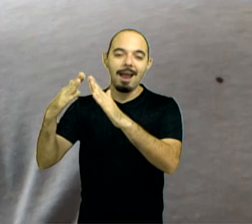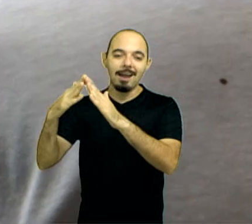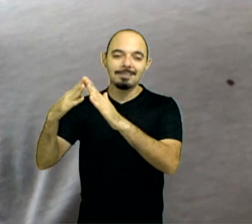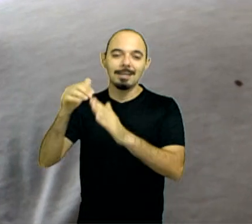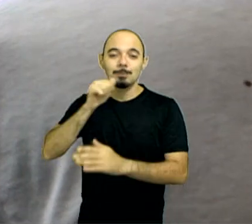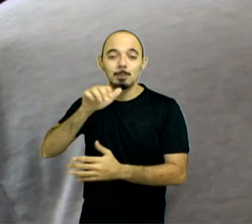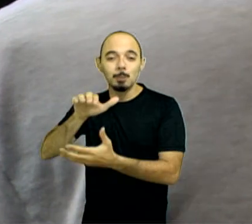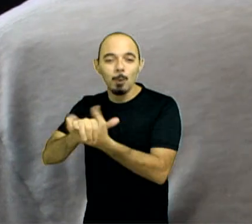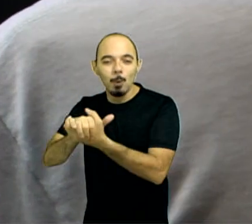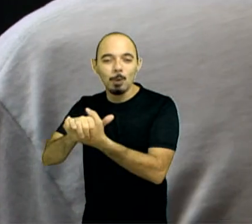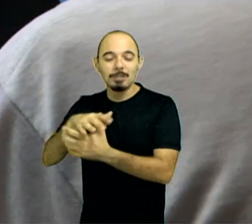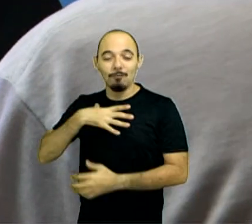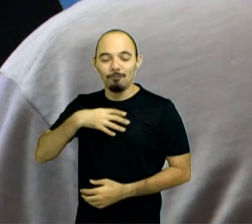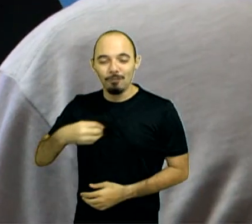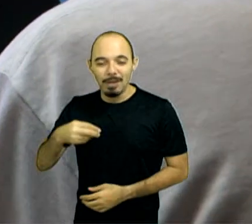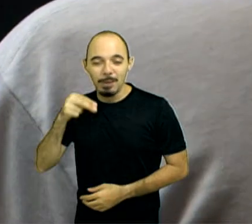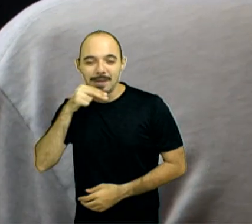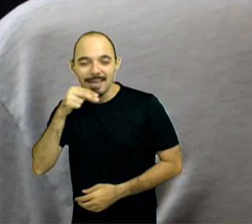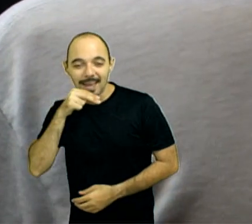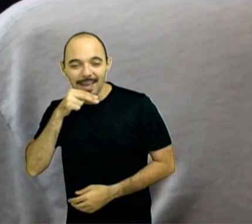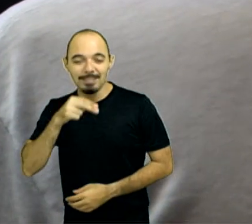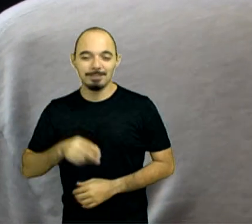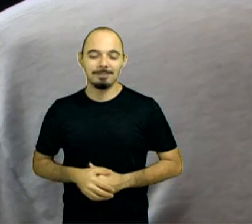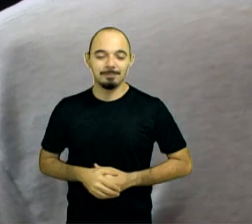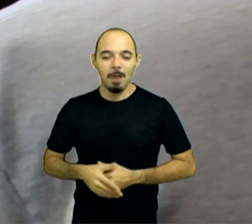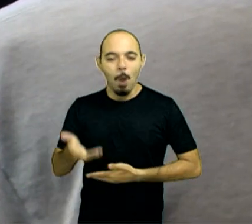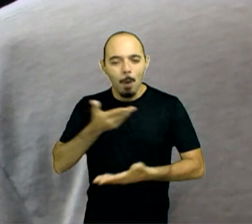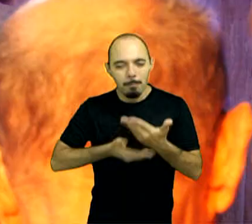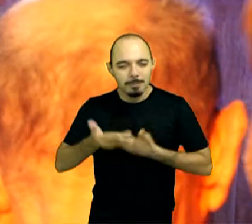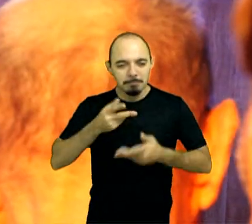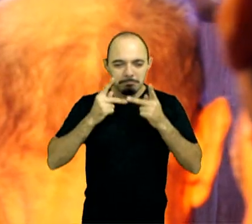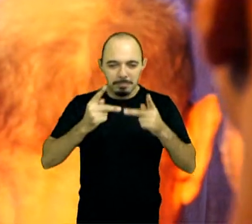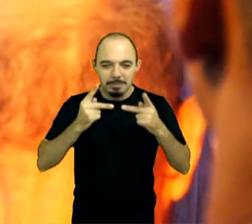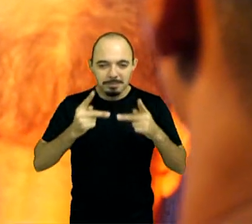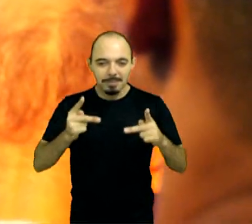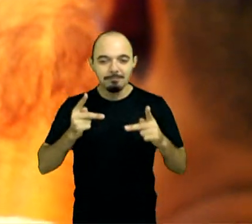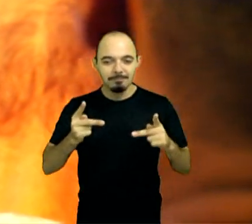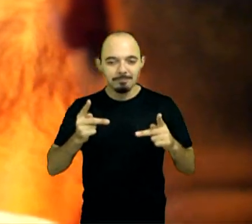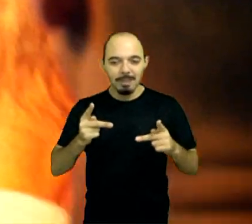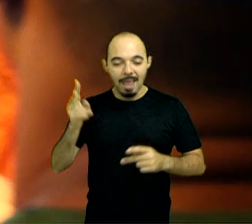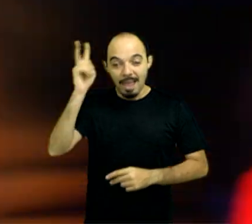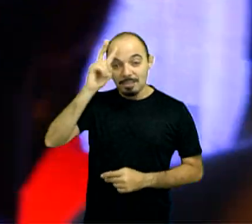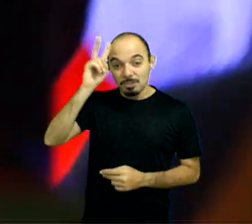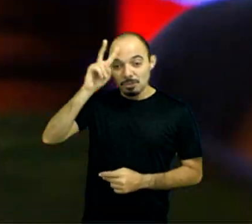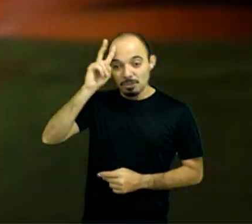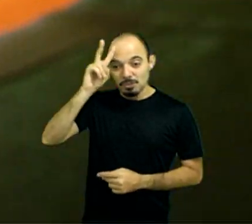das primeiras mensagens que eu preguei nessa reunião foi sobre Zaqueu.